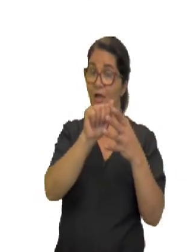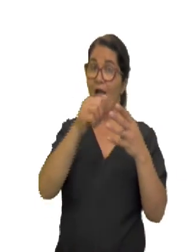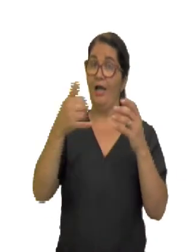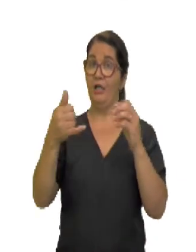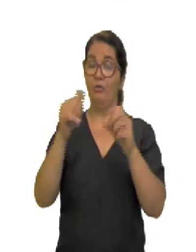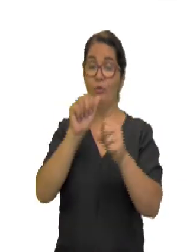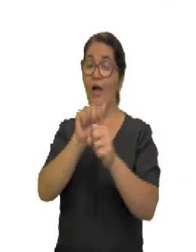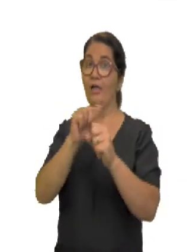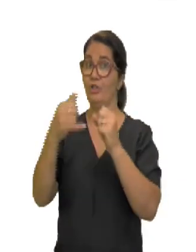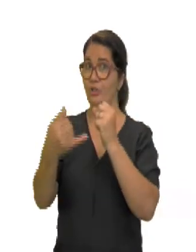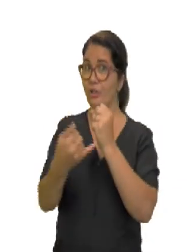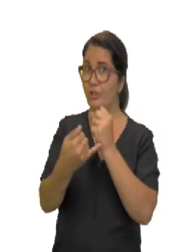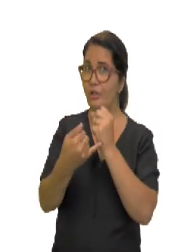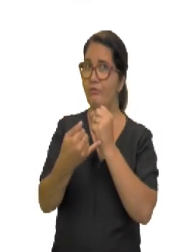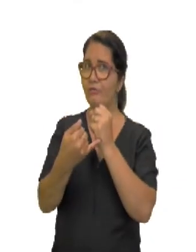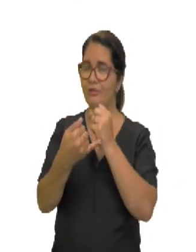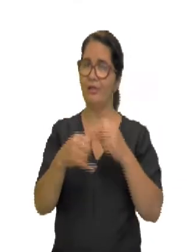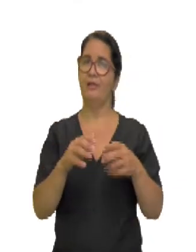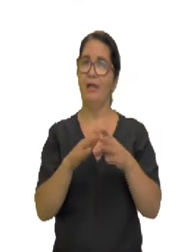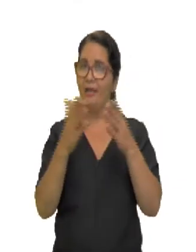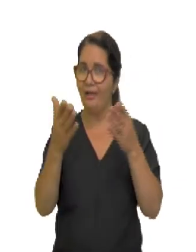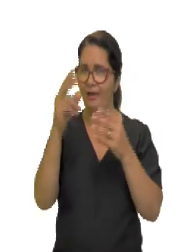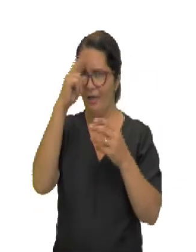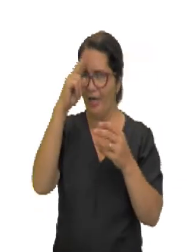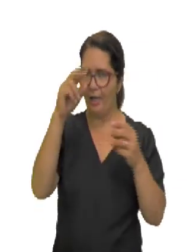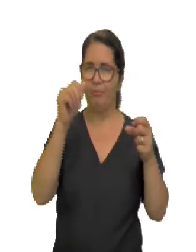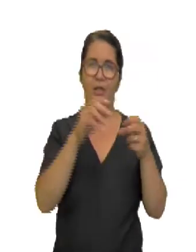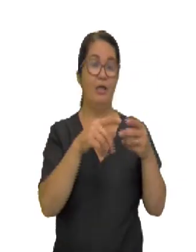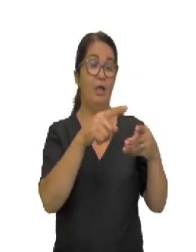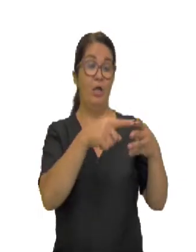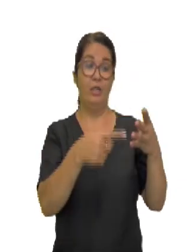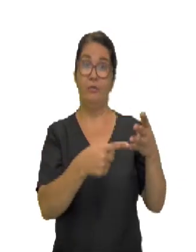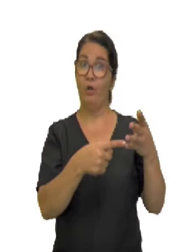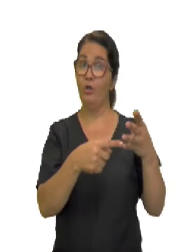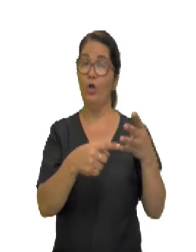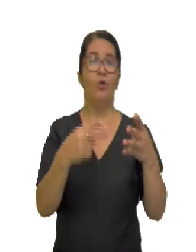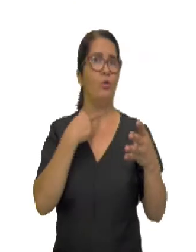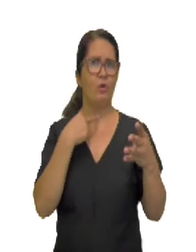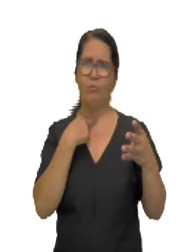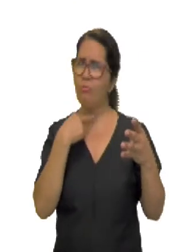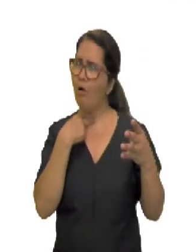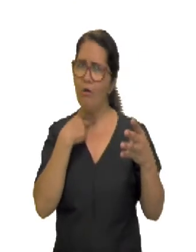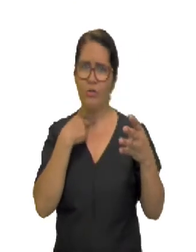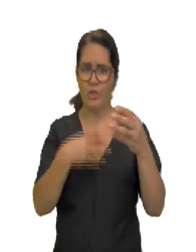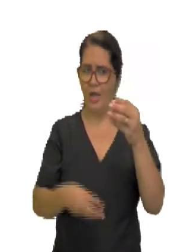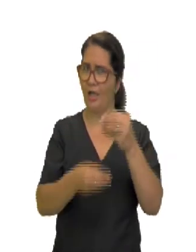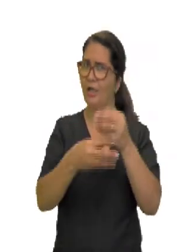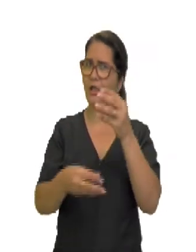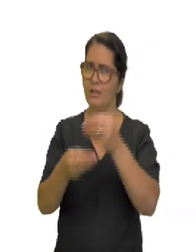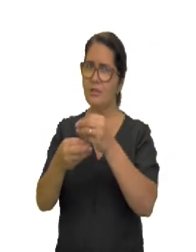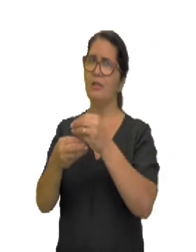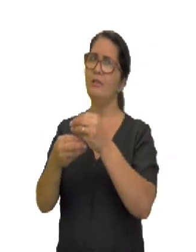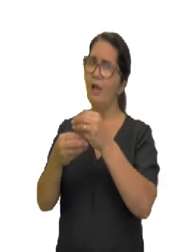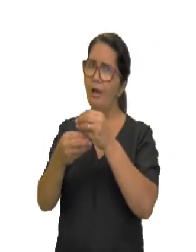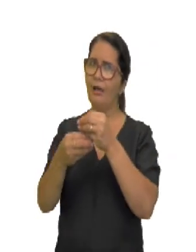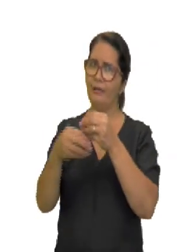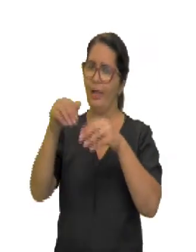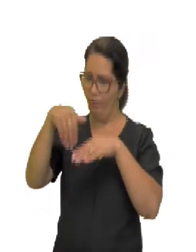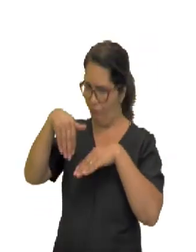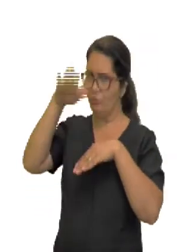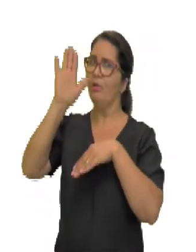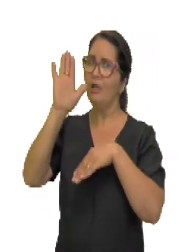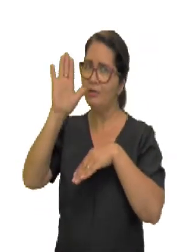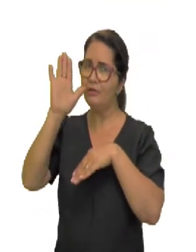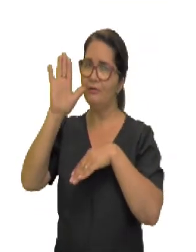lembra deles? Pois é, não podemos dizer, né, mais bom, a gente vai dizer melhor. Entra lá no grau comparativo